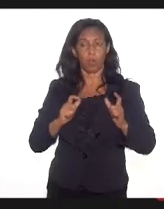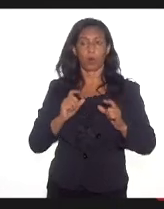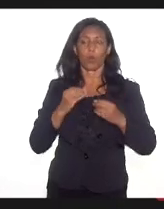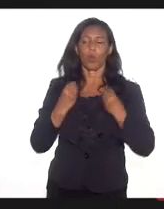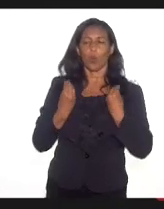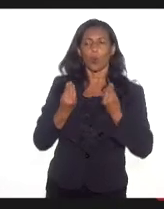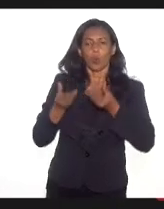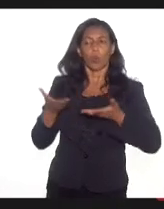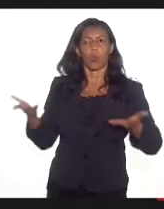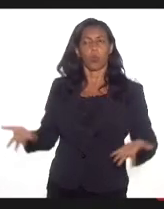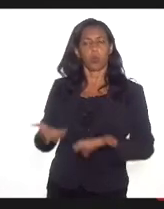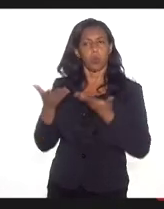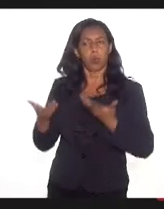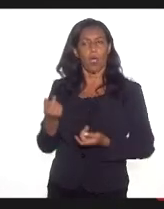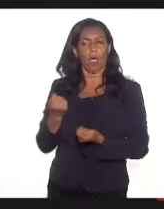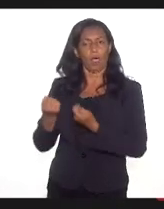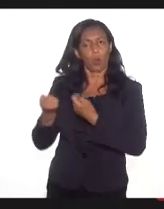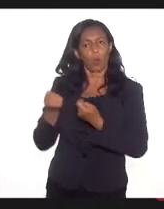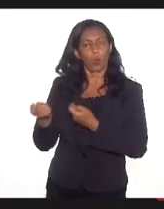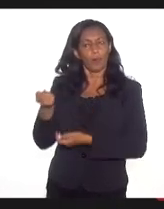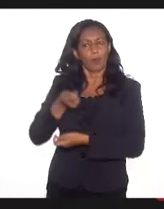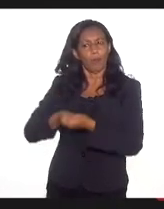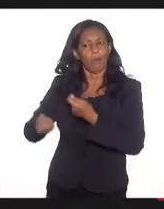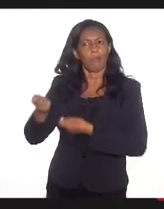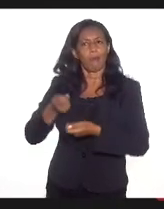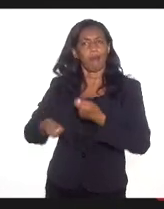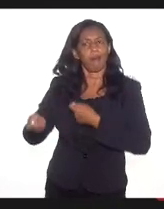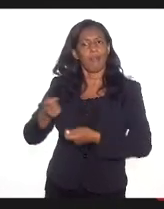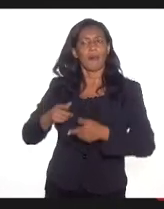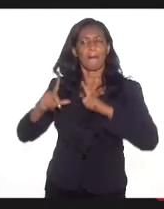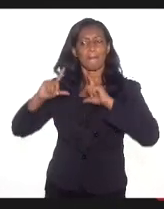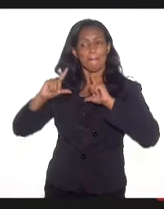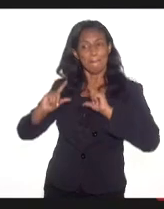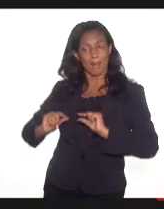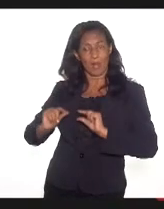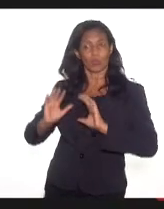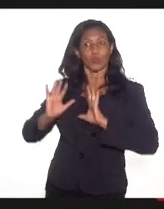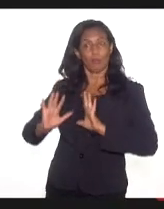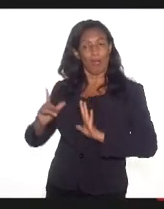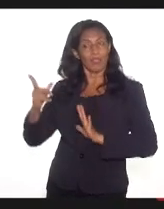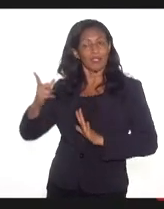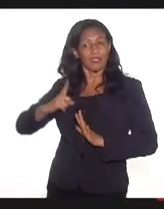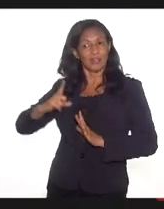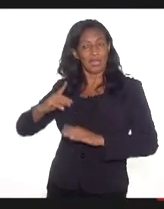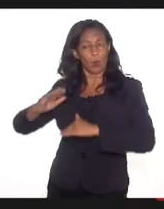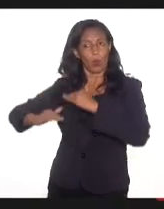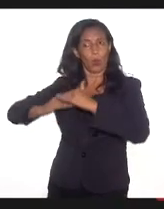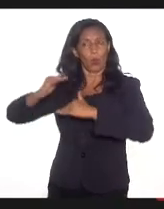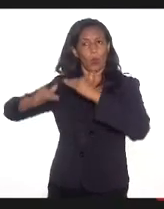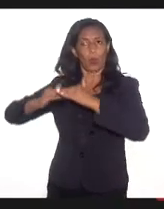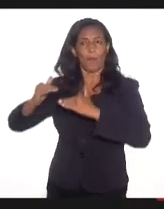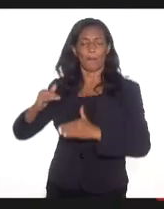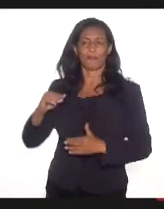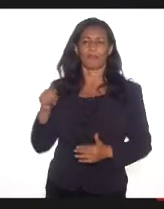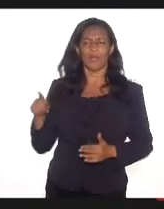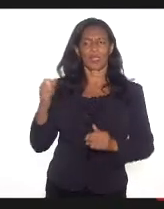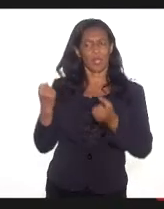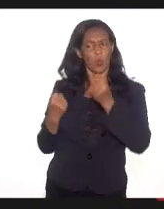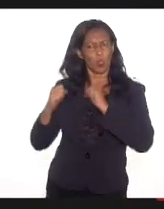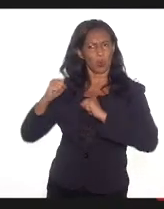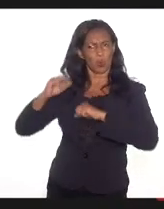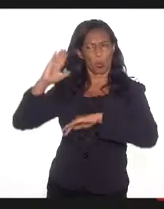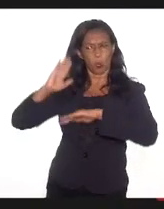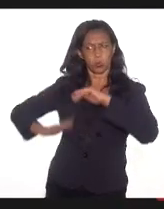acaba ativando a economia mesmo nós sabemos que a região do Médio Paraíba nem tem uma indústria tão